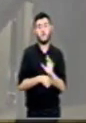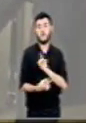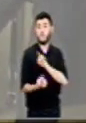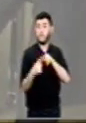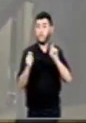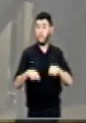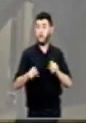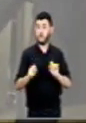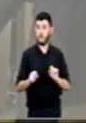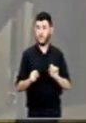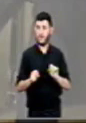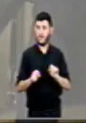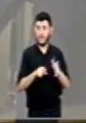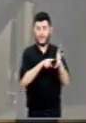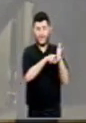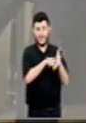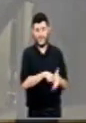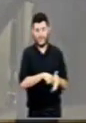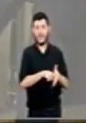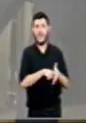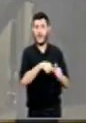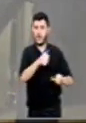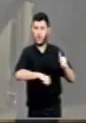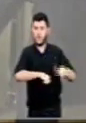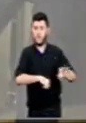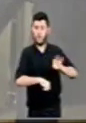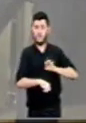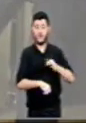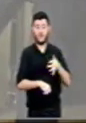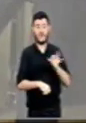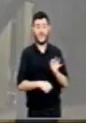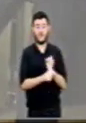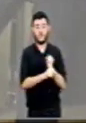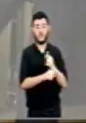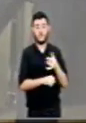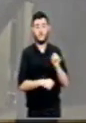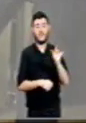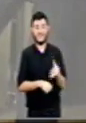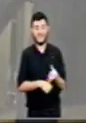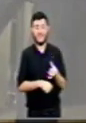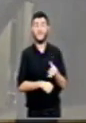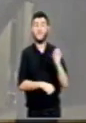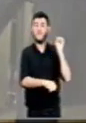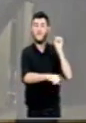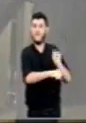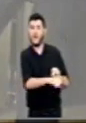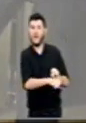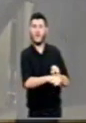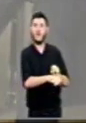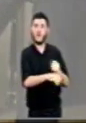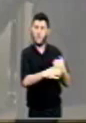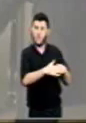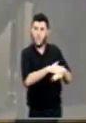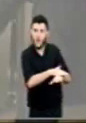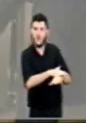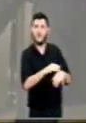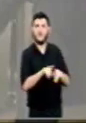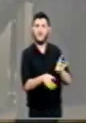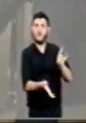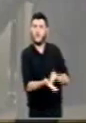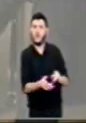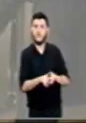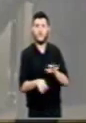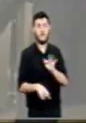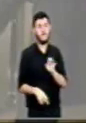trancado o inquérito policial número 10 de 2016, tendo em vista a absoluta falta de justa causa e que os fatos imputados a